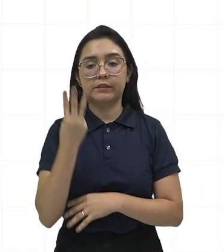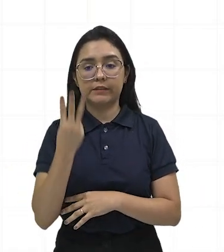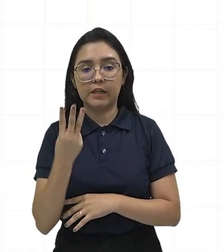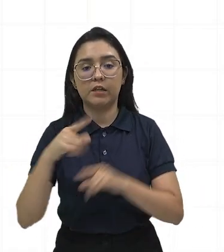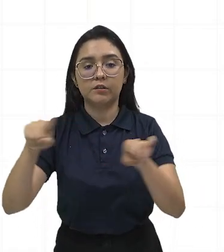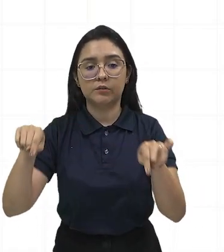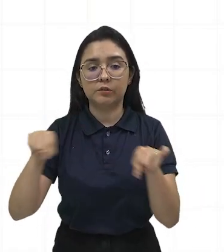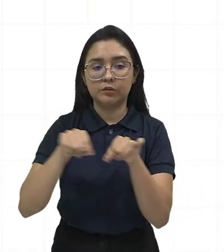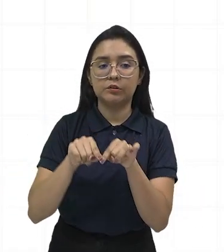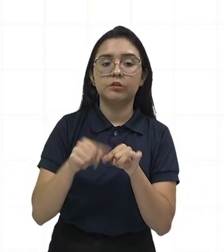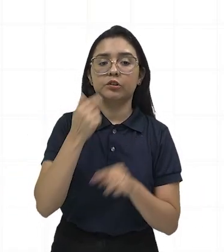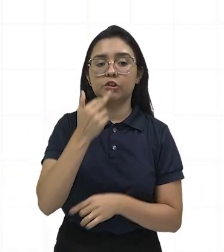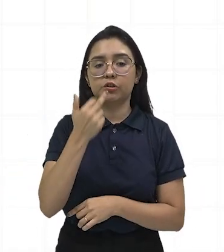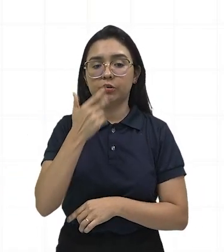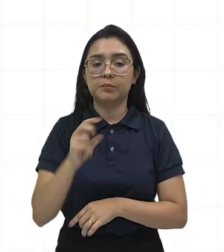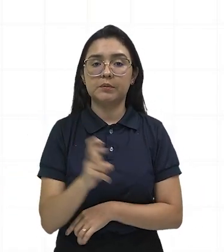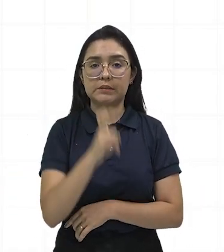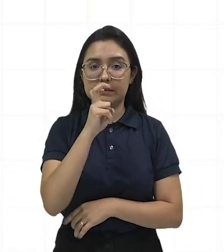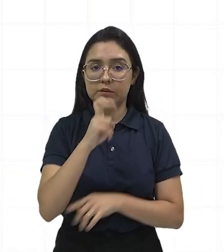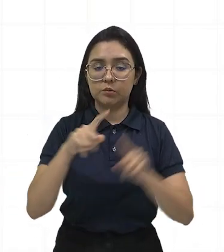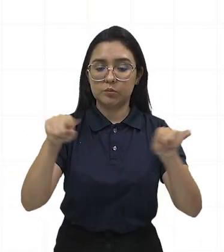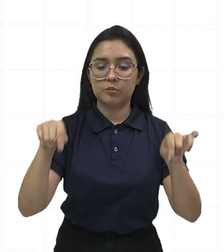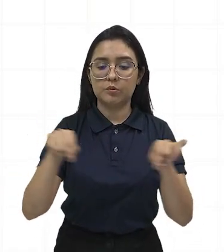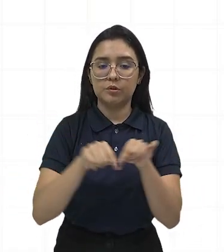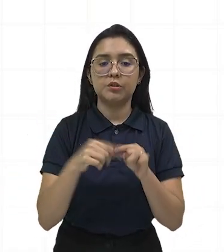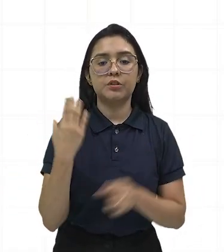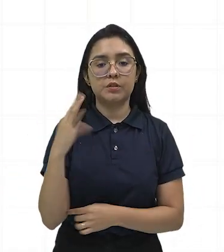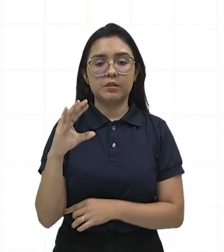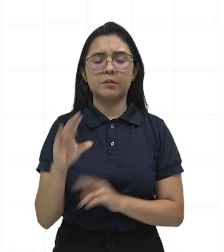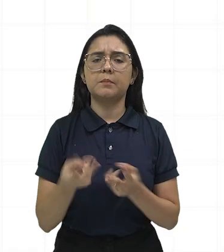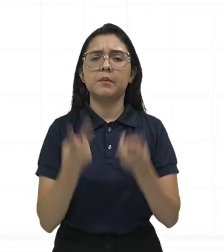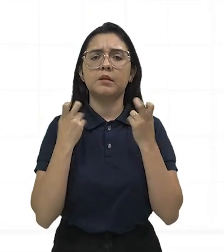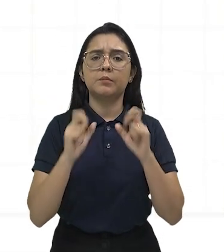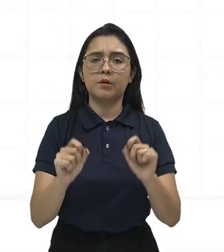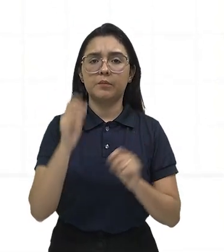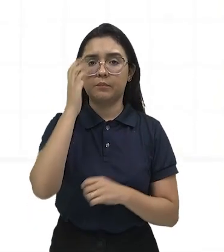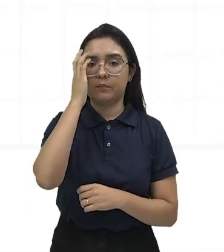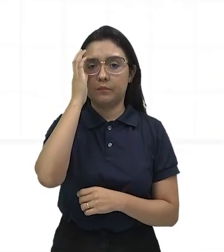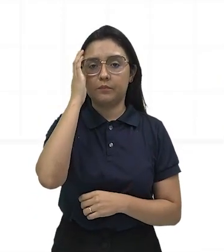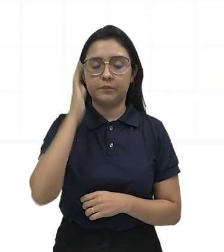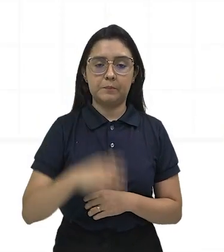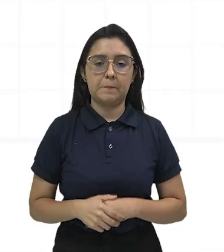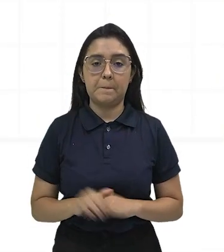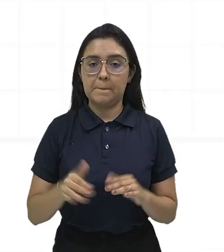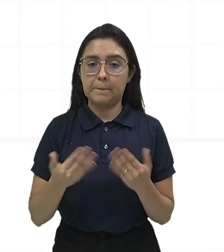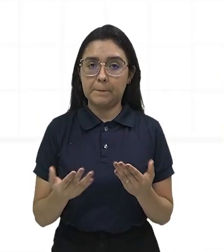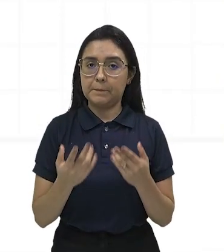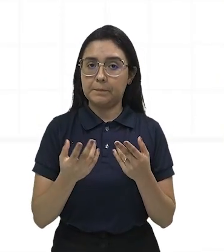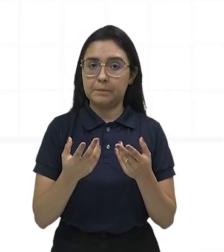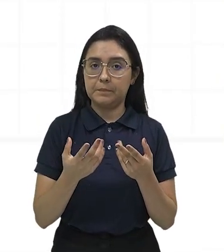e 5 turmas de ciências. Então vejamos o seguinte, ó.